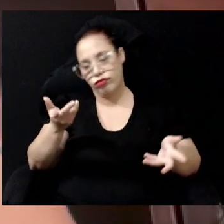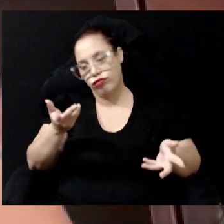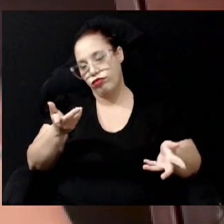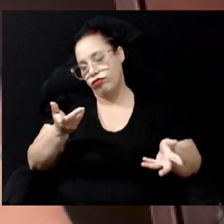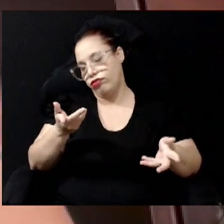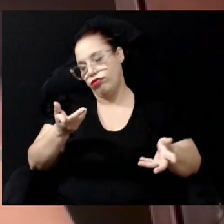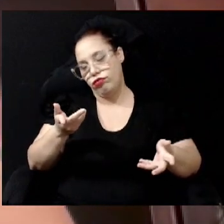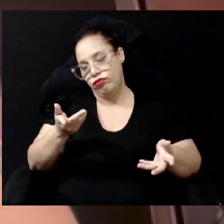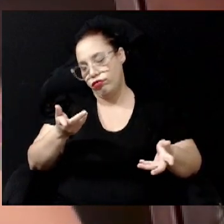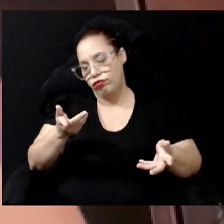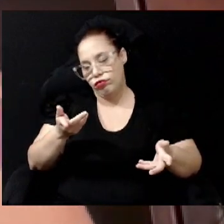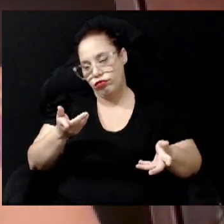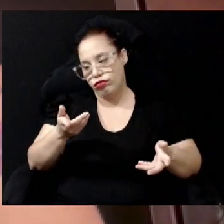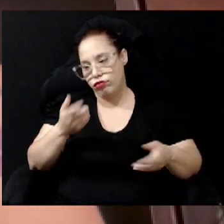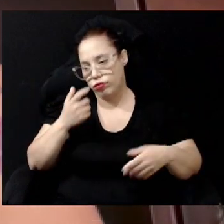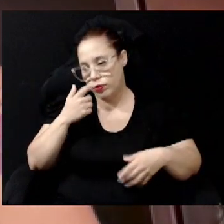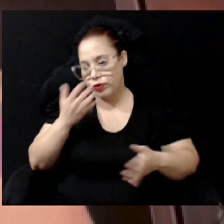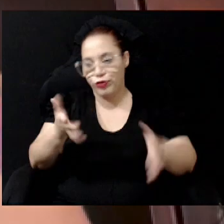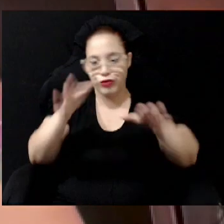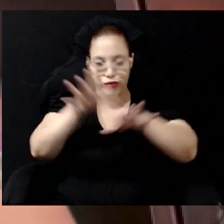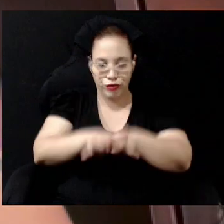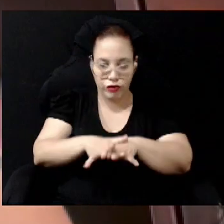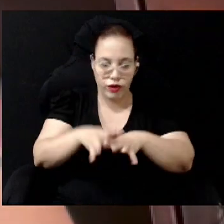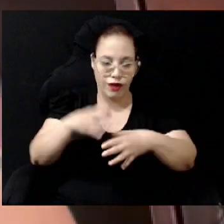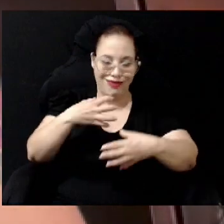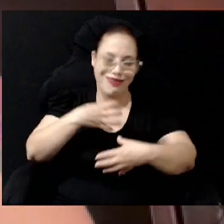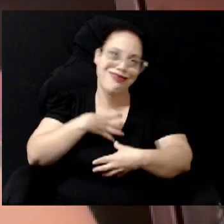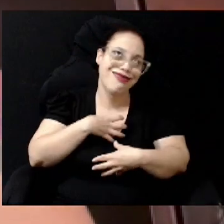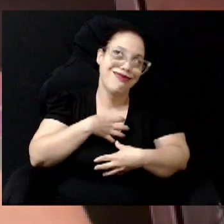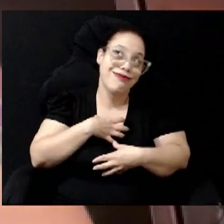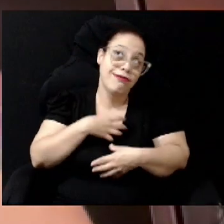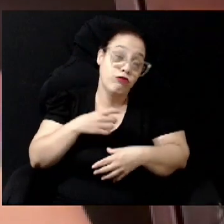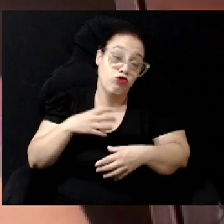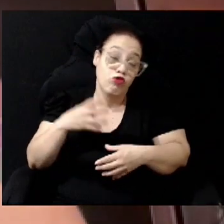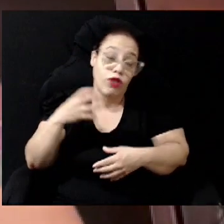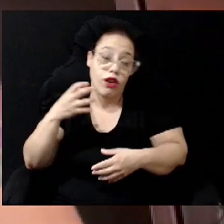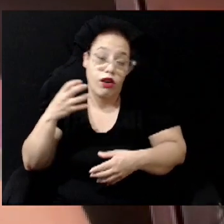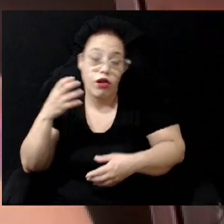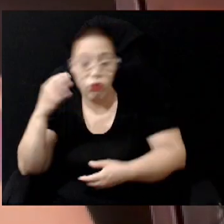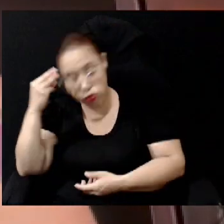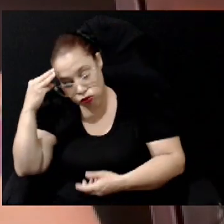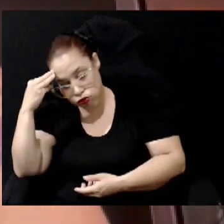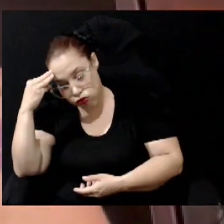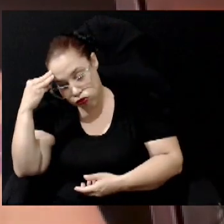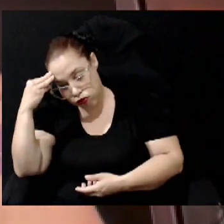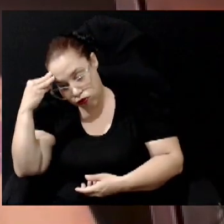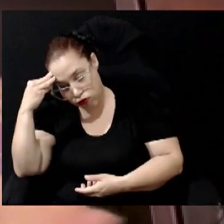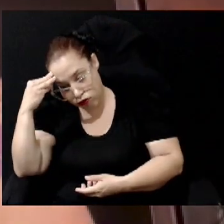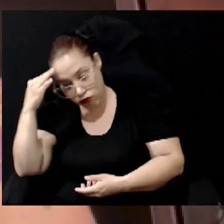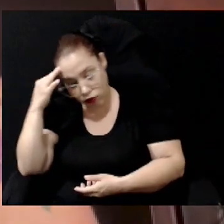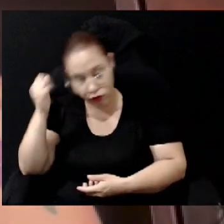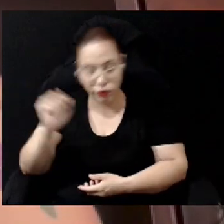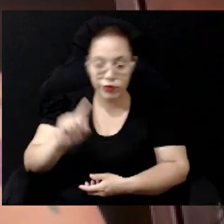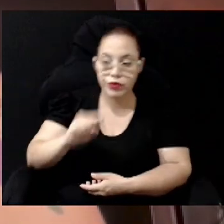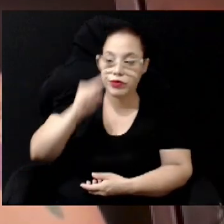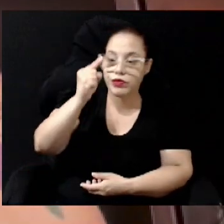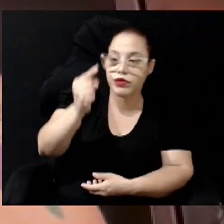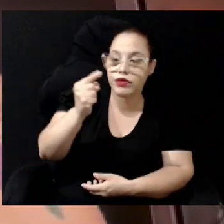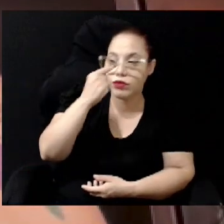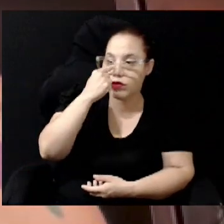inclui afeto, inclui o nosso emocional, né? A gente sabe, para outras